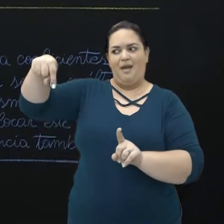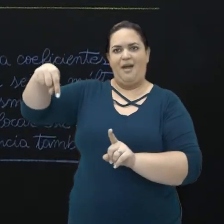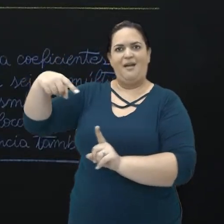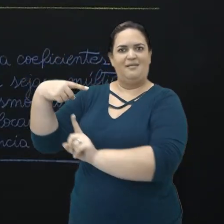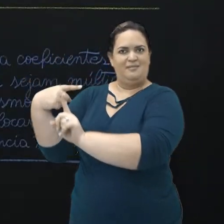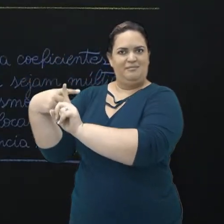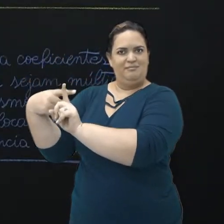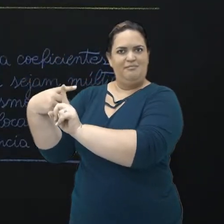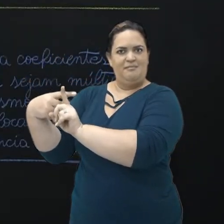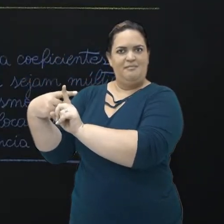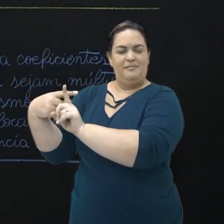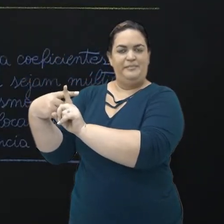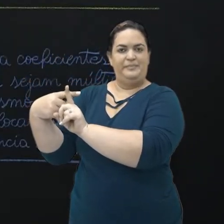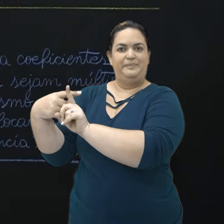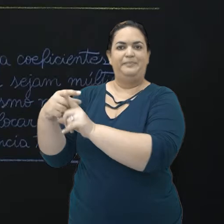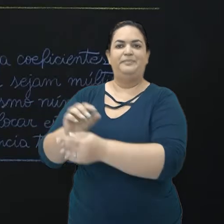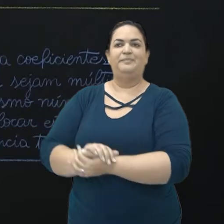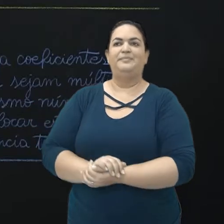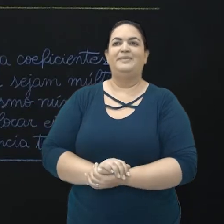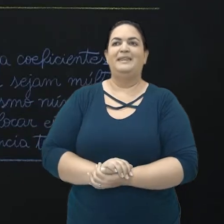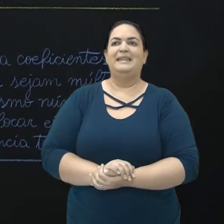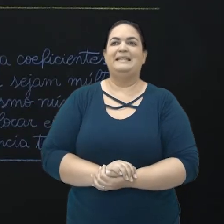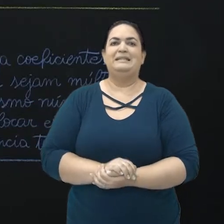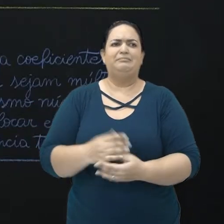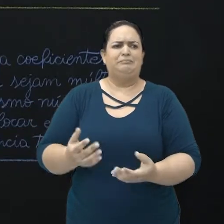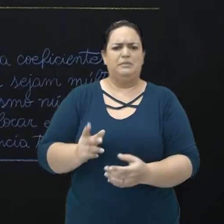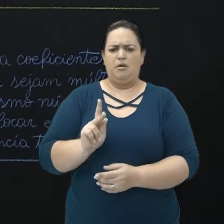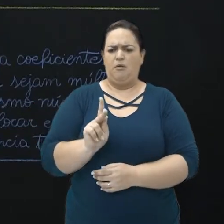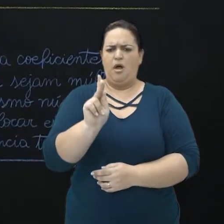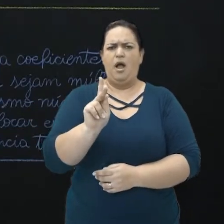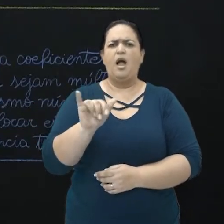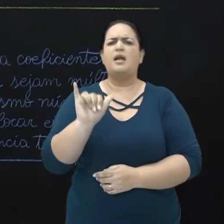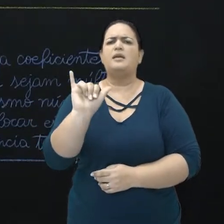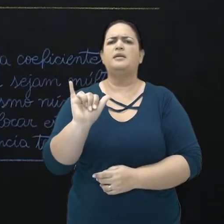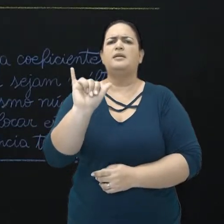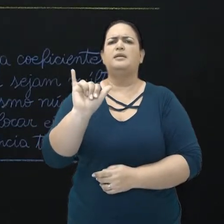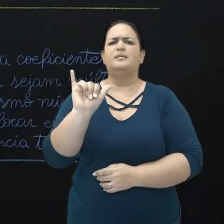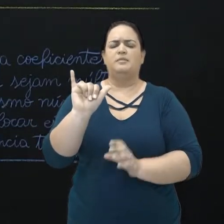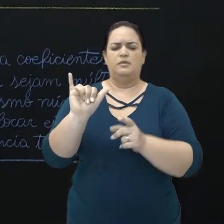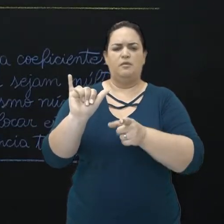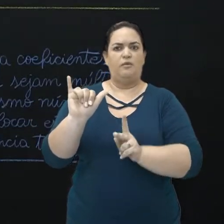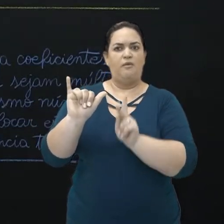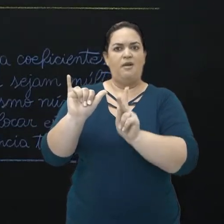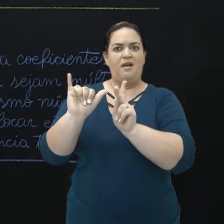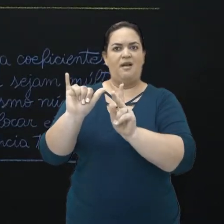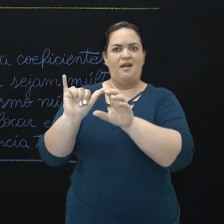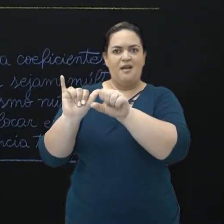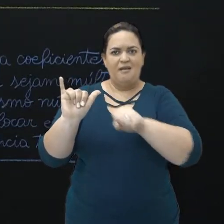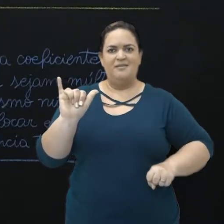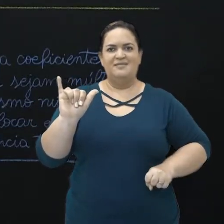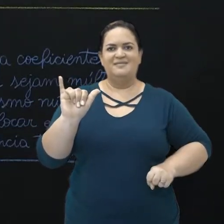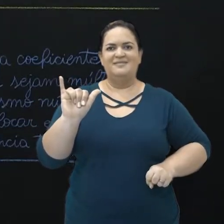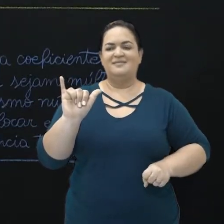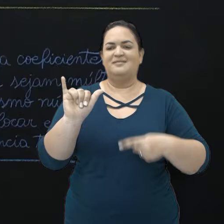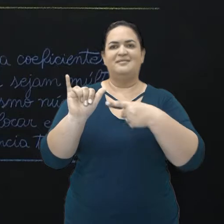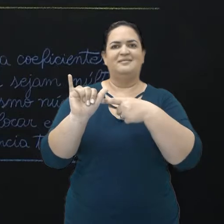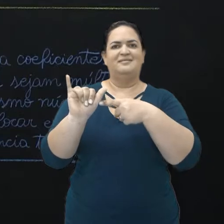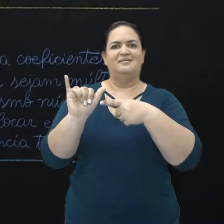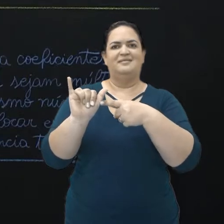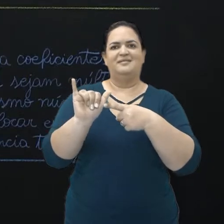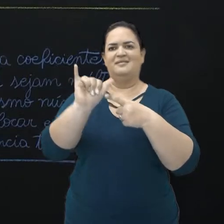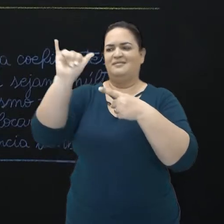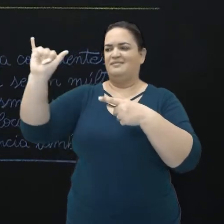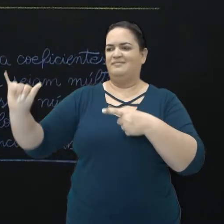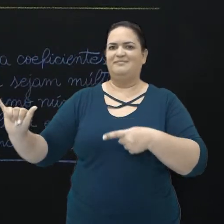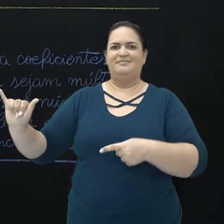adição, tá bom? E agora, olha lá, desse elemento KY, se eu tirar o K, a letra K, sobra somente o